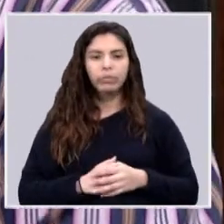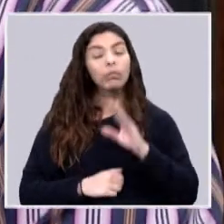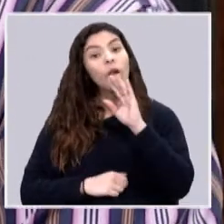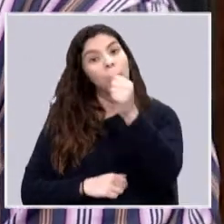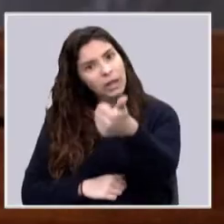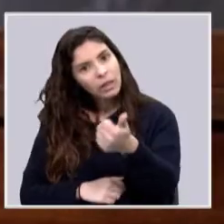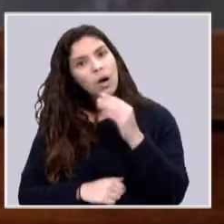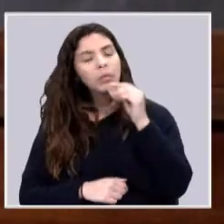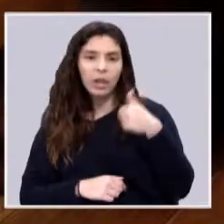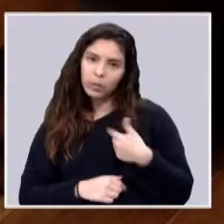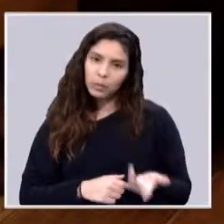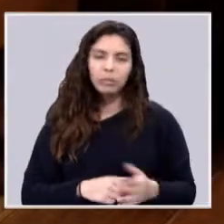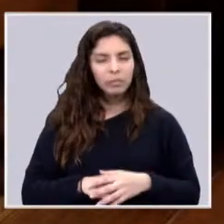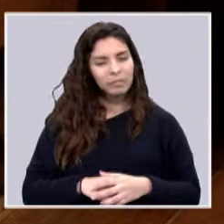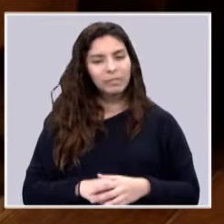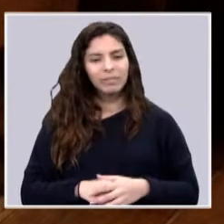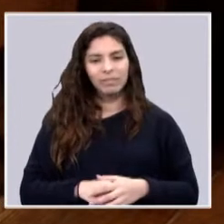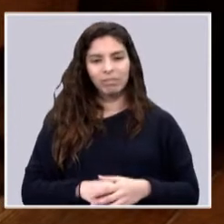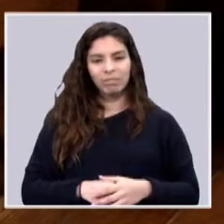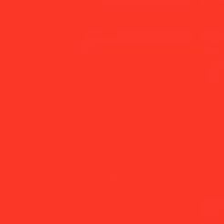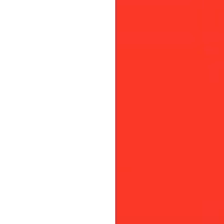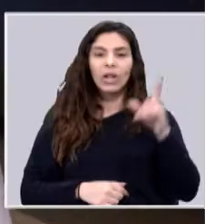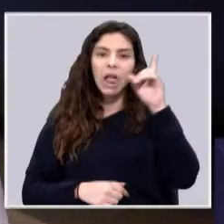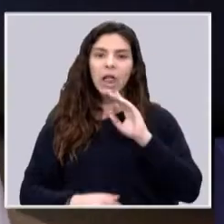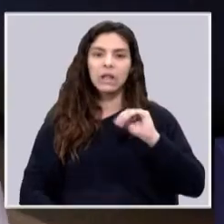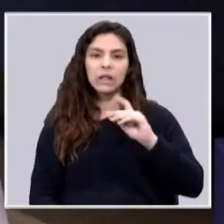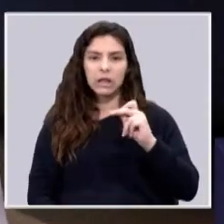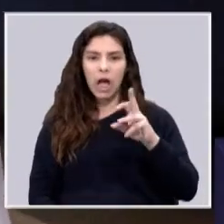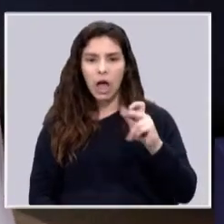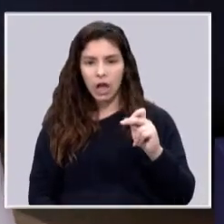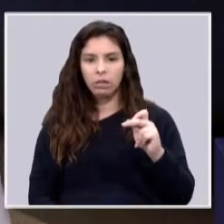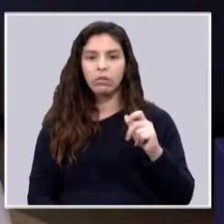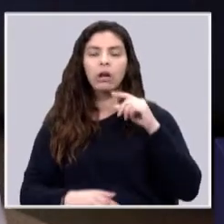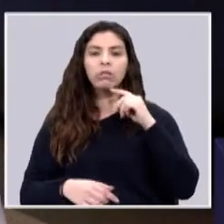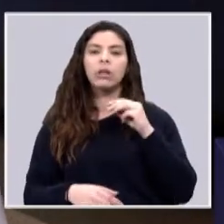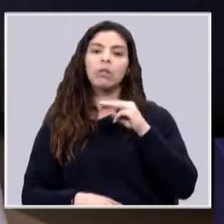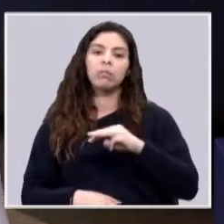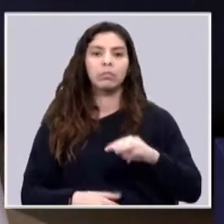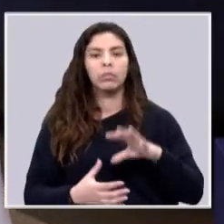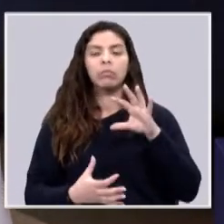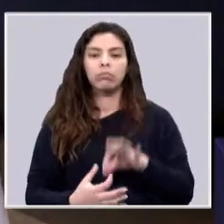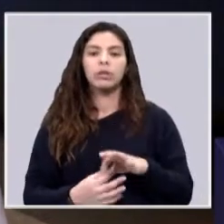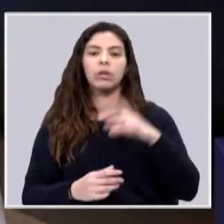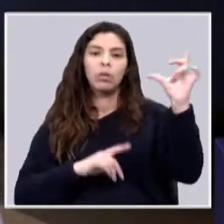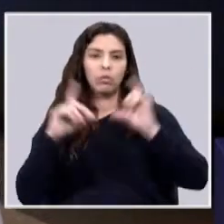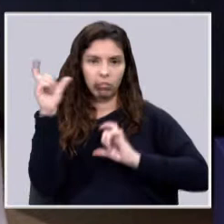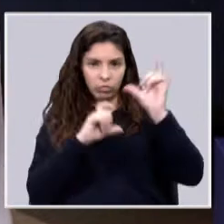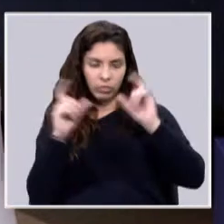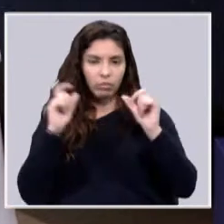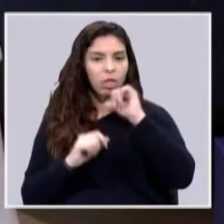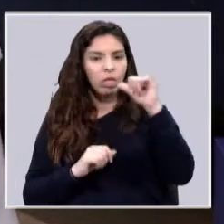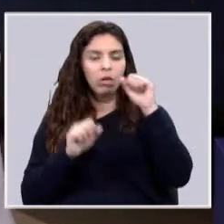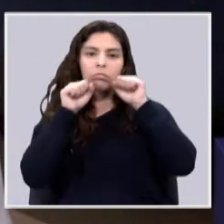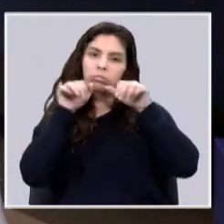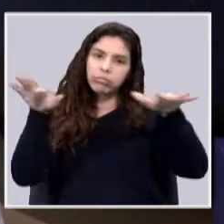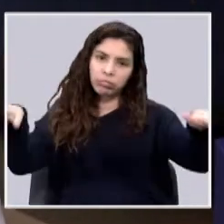conseguia. Obrigada. Obrigado, muito obrigado. A Sara Matos estudou audiovisual e multimédia na ESC e usa a fotografia